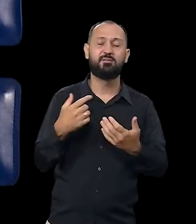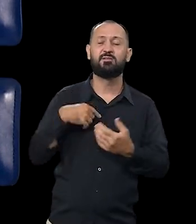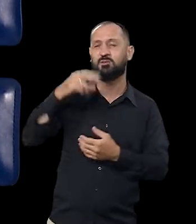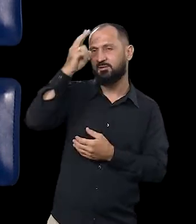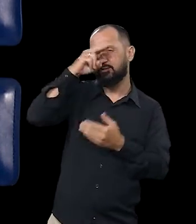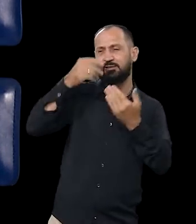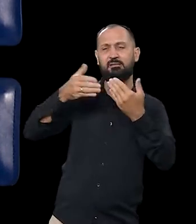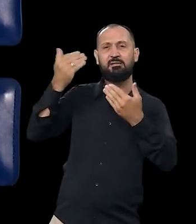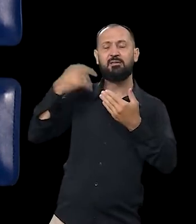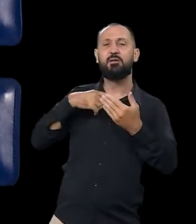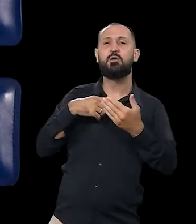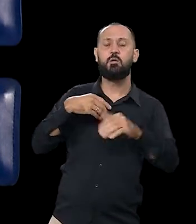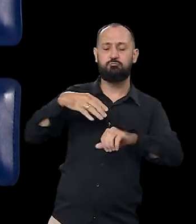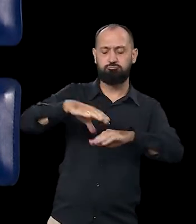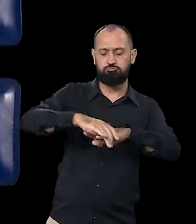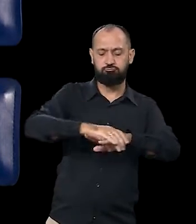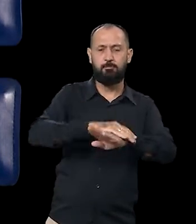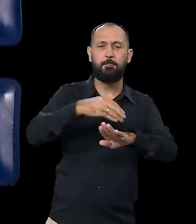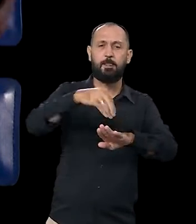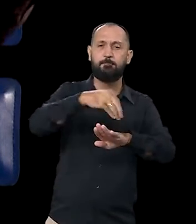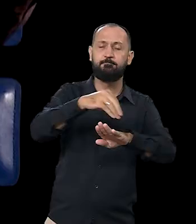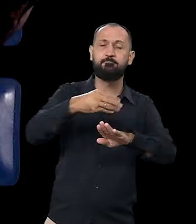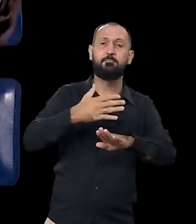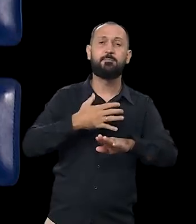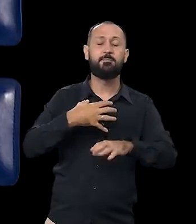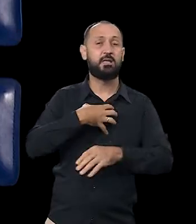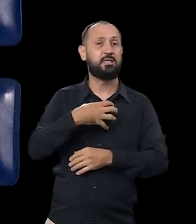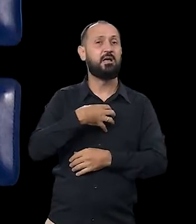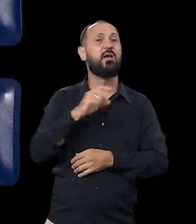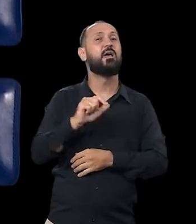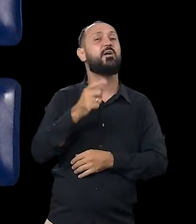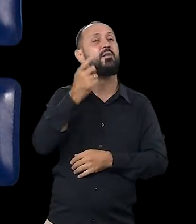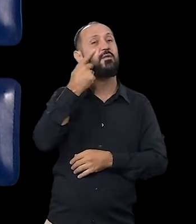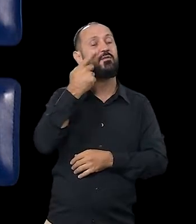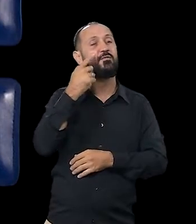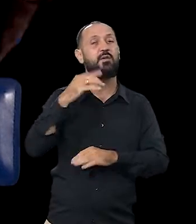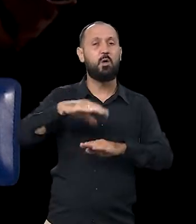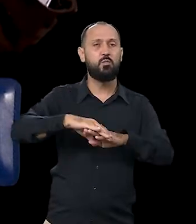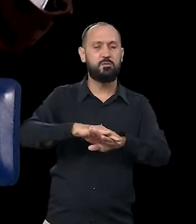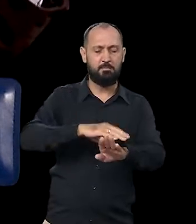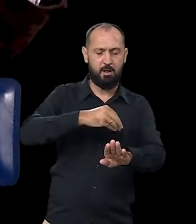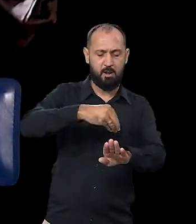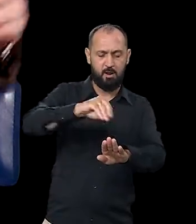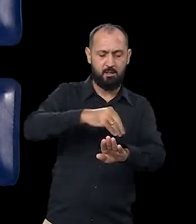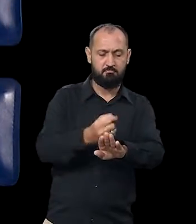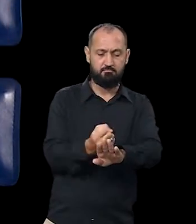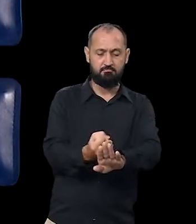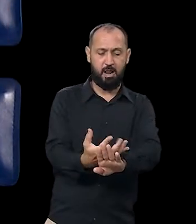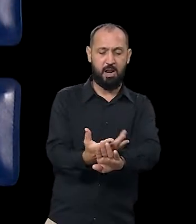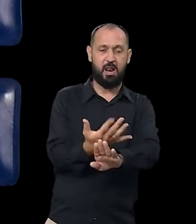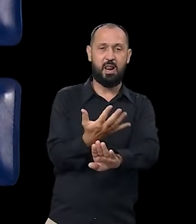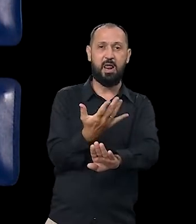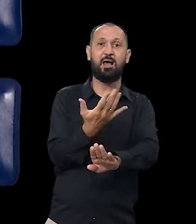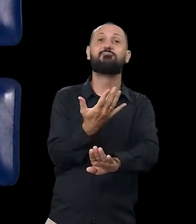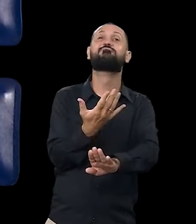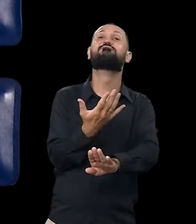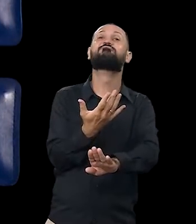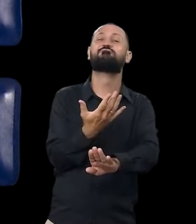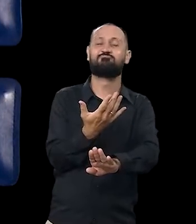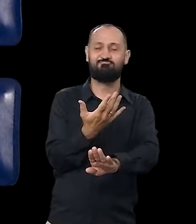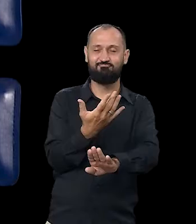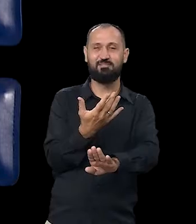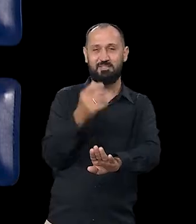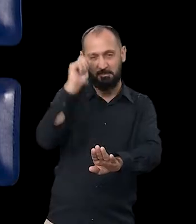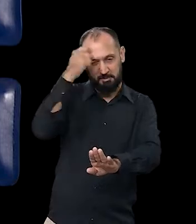lembro quando eu engraxava, para mim a maior satisfação era ver o sapato tendo maior brilho. Então, ali eu